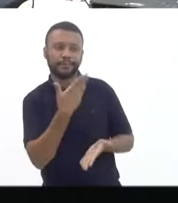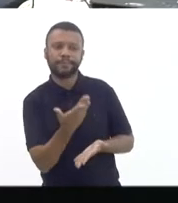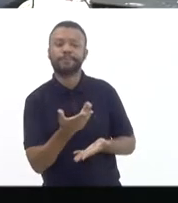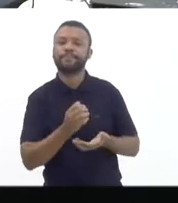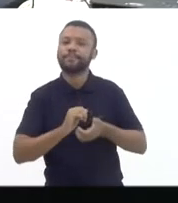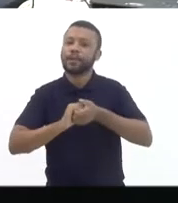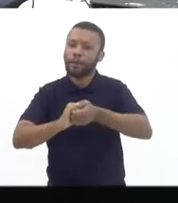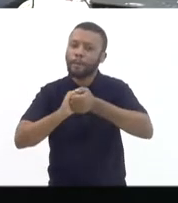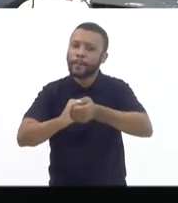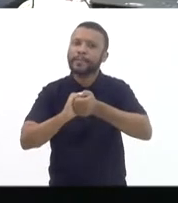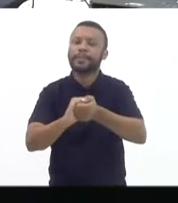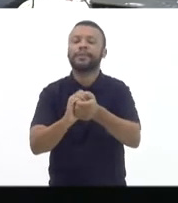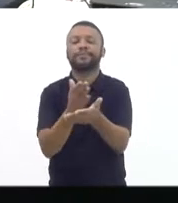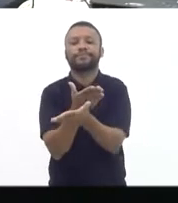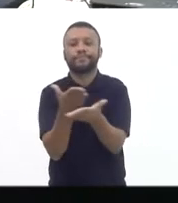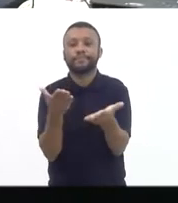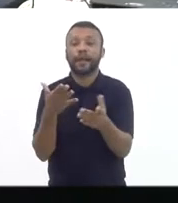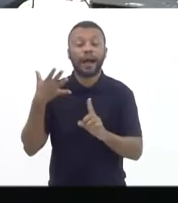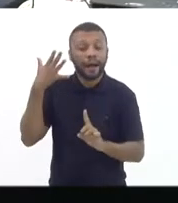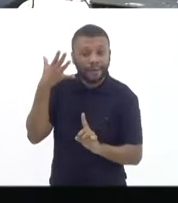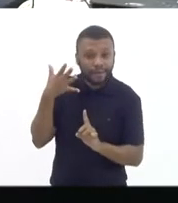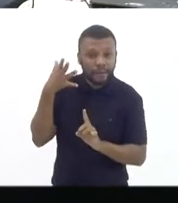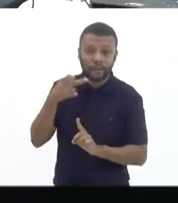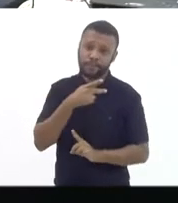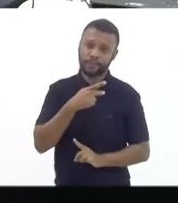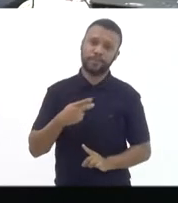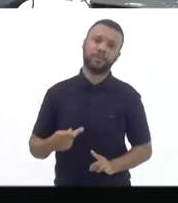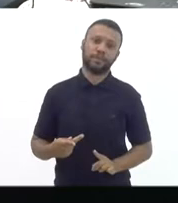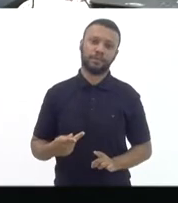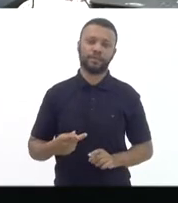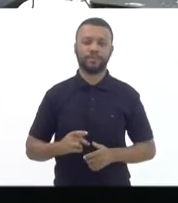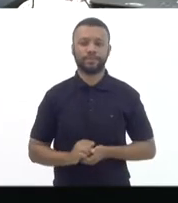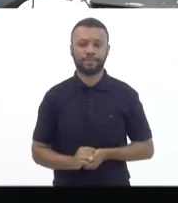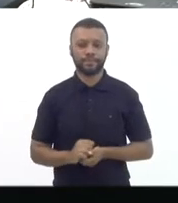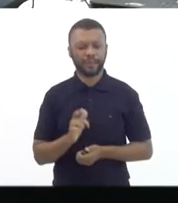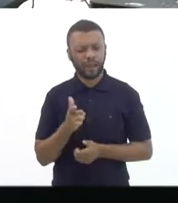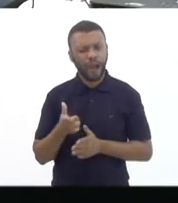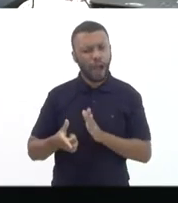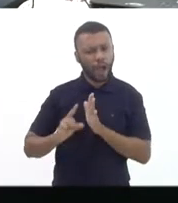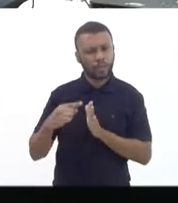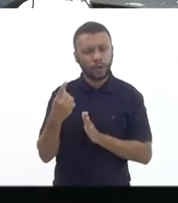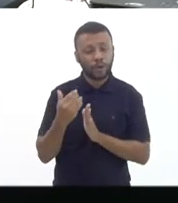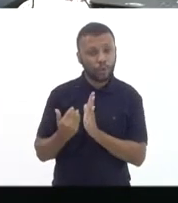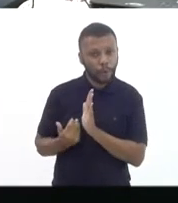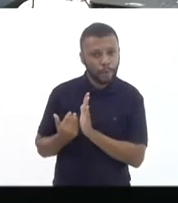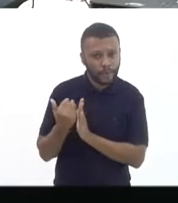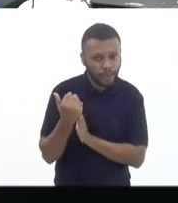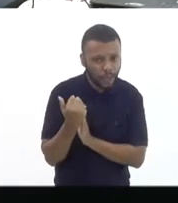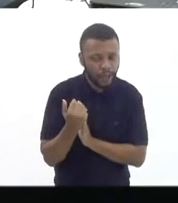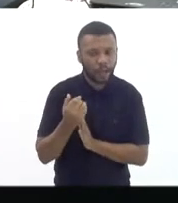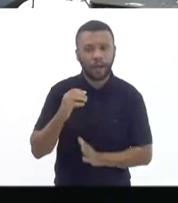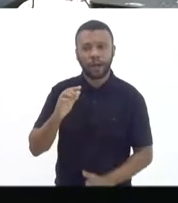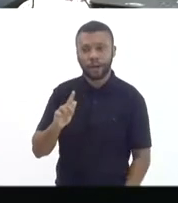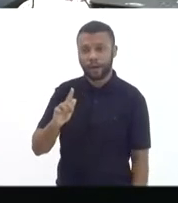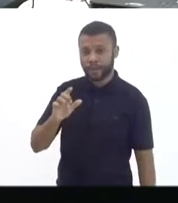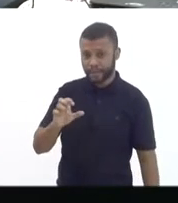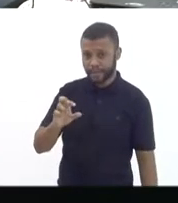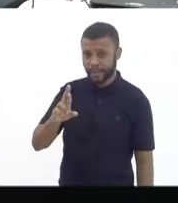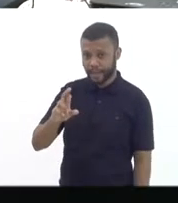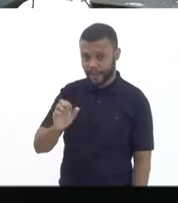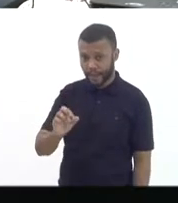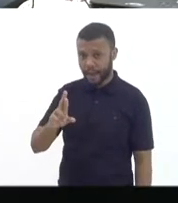Complementando até, eu acho que, a fala do presidente, pouco antes de a gente começar o Guerra, havia me dito que